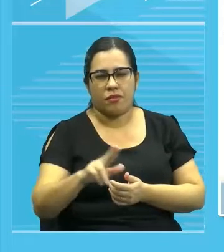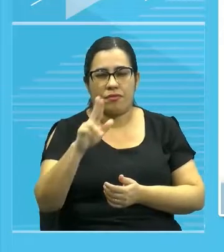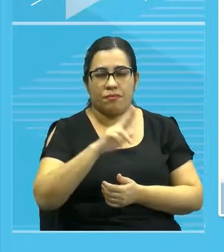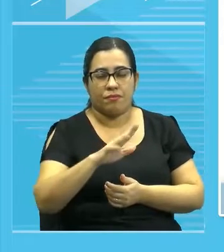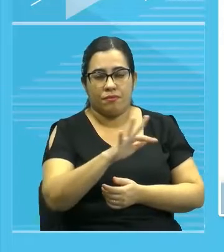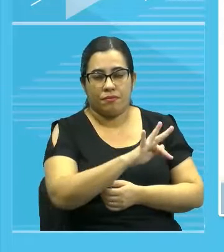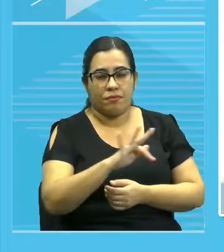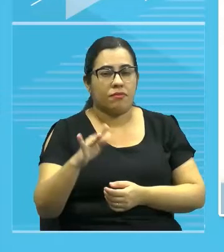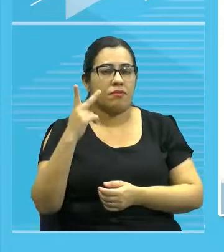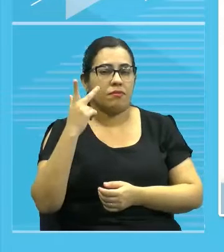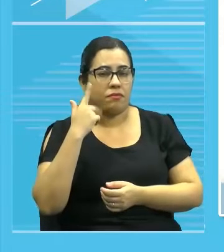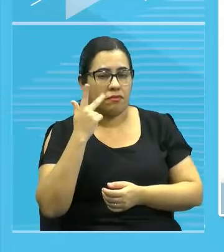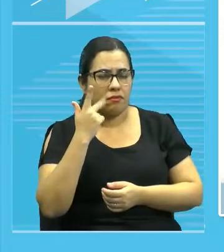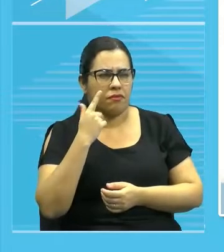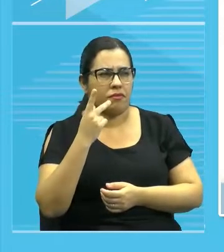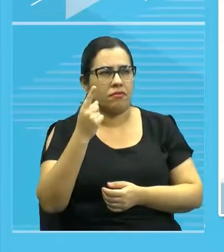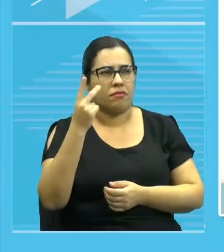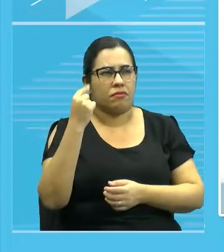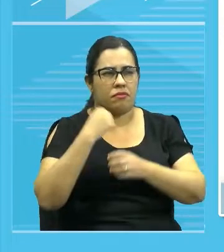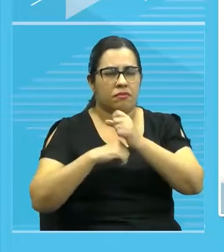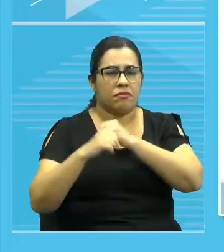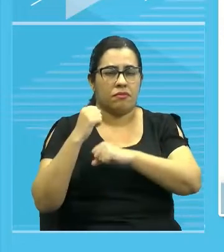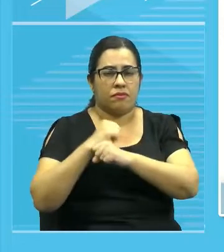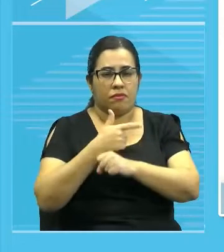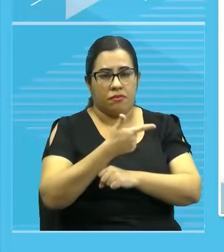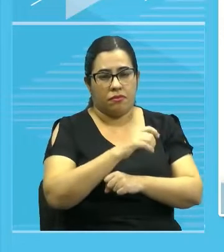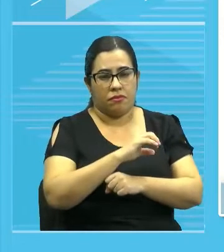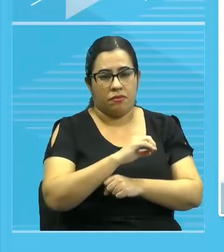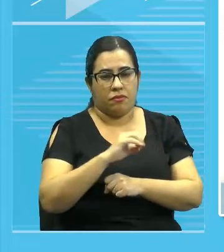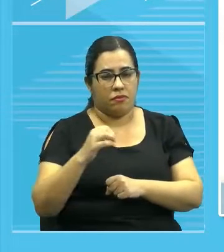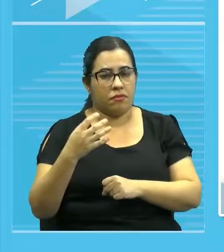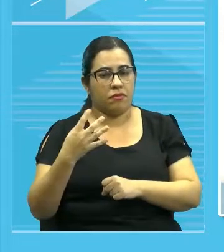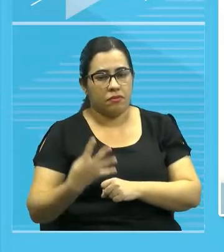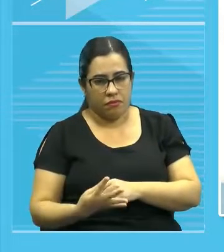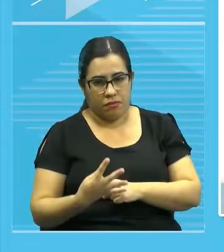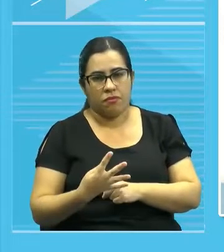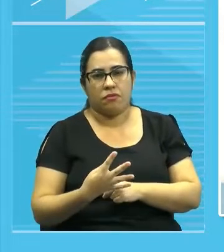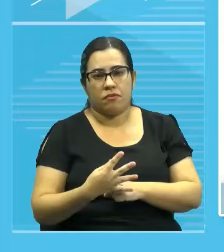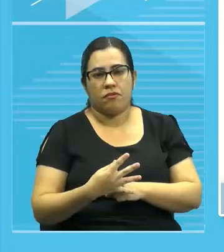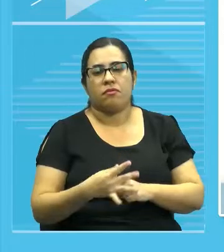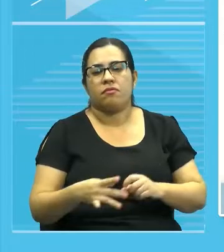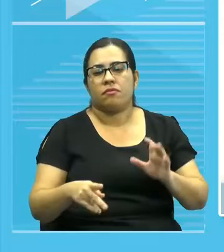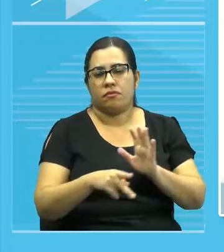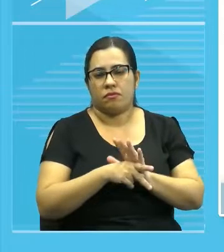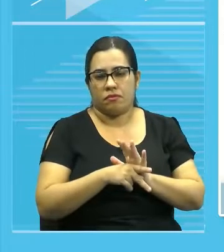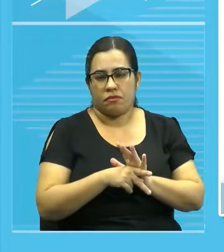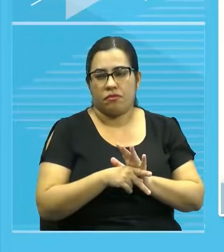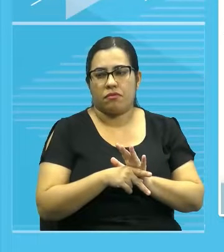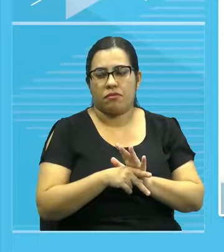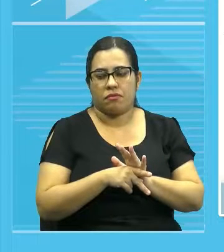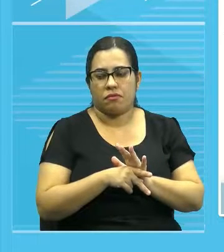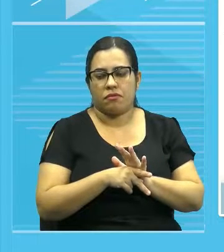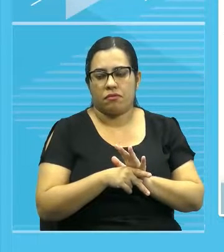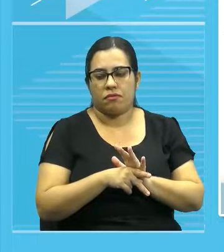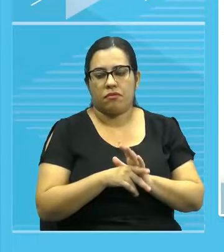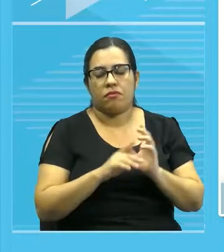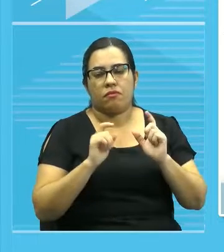2004 é uma questão antiga Mas o modelo da questão Já Era um modelo de questão é